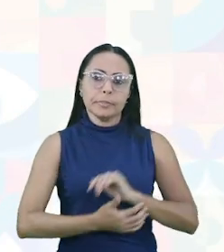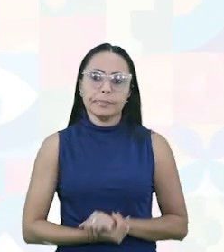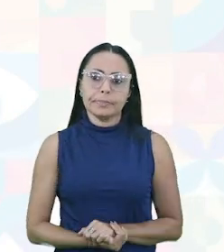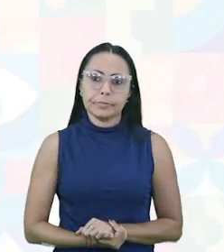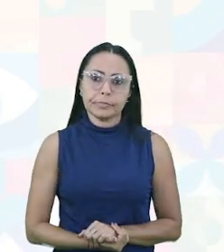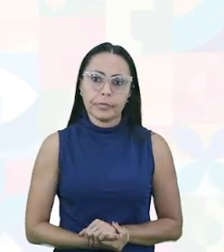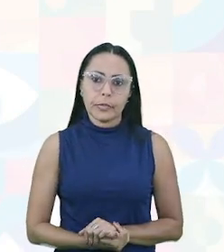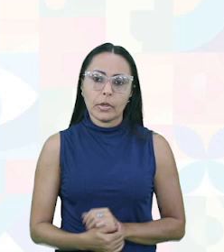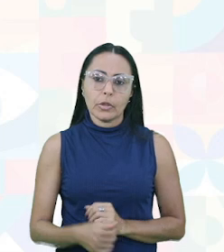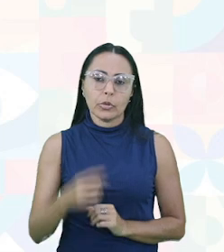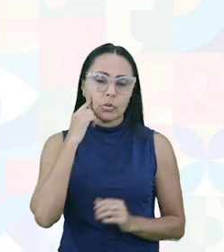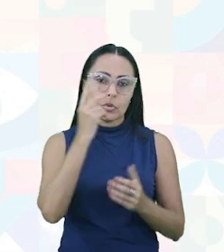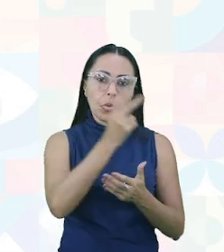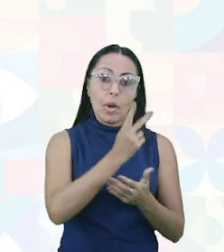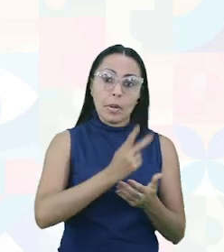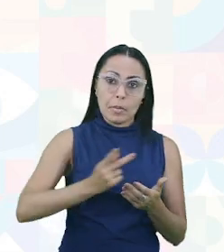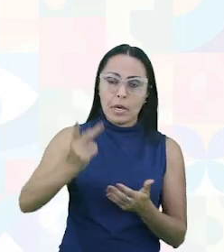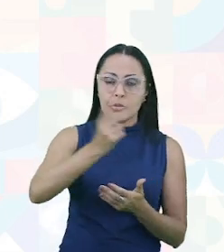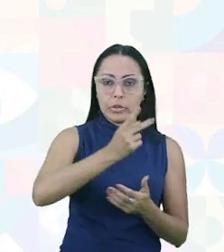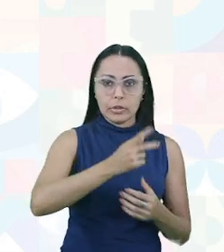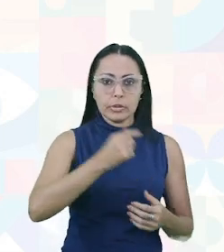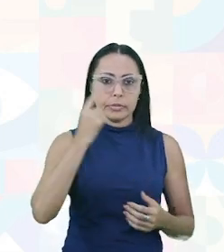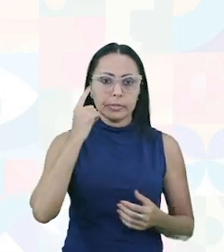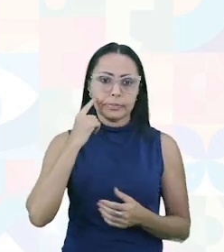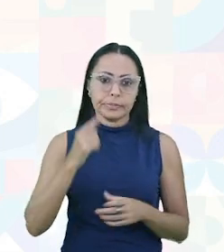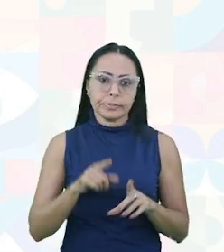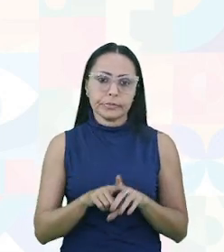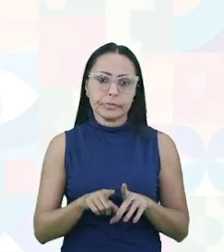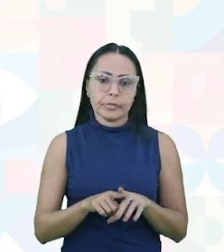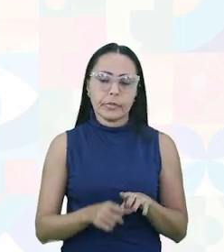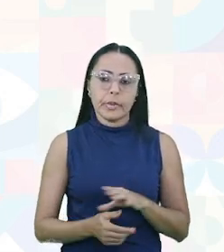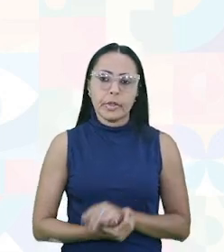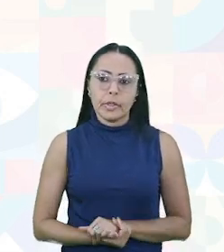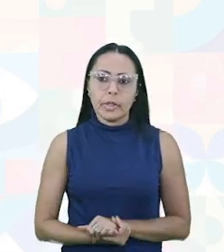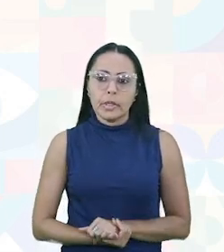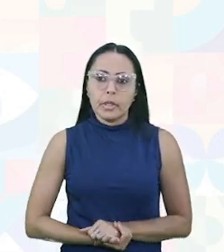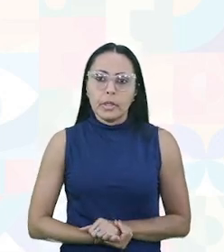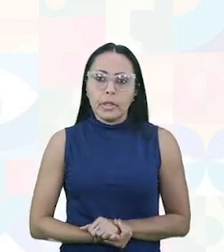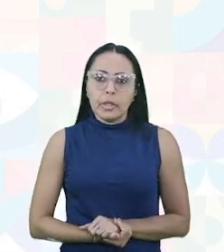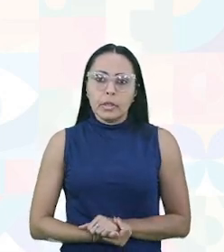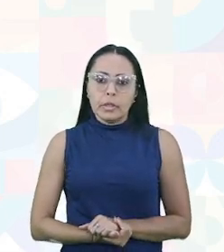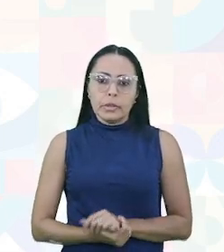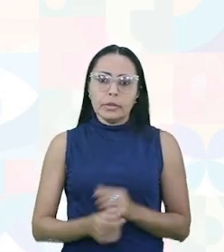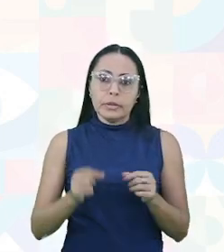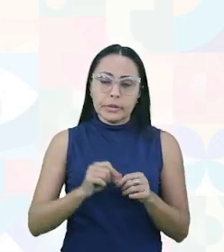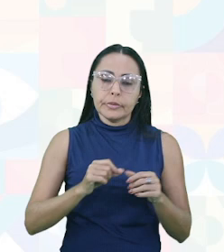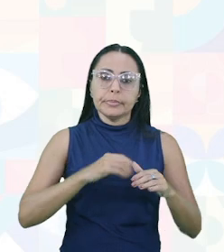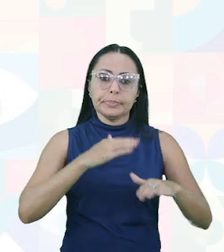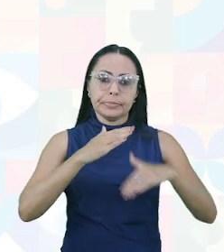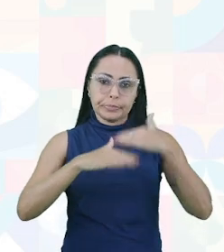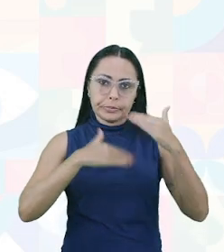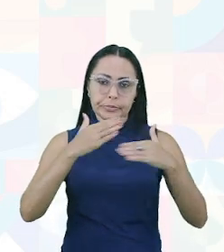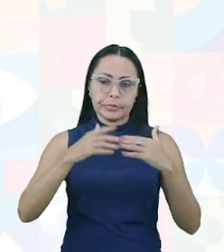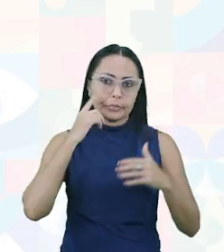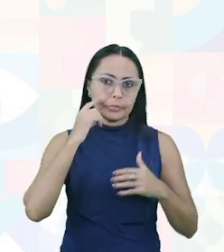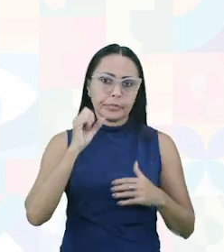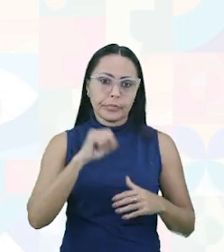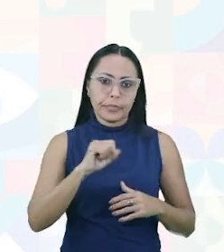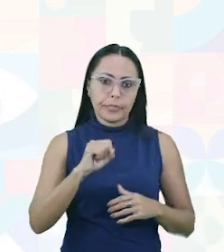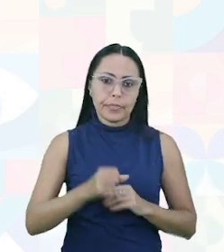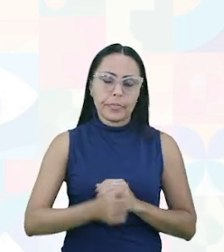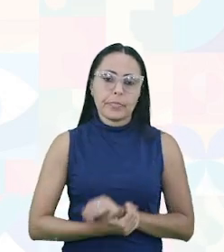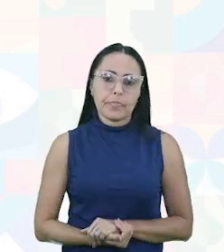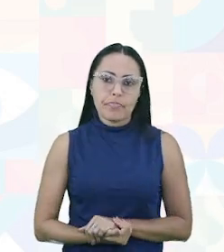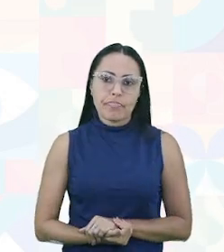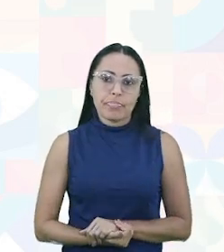trouxe aqui uma imagem de uma máquina automatizada, né, que faz esse processo. No caso, ela faz o processo